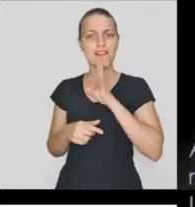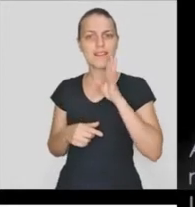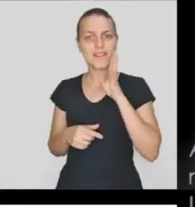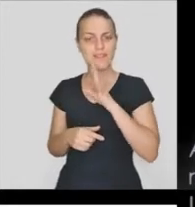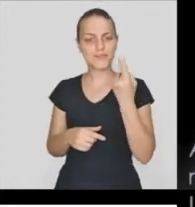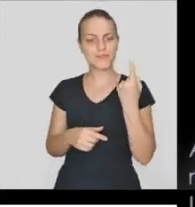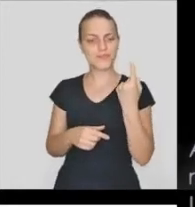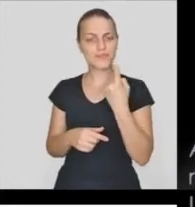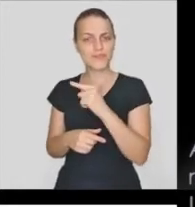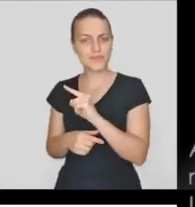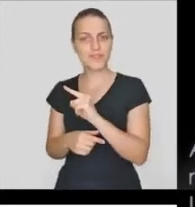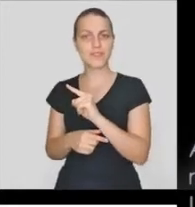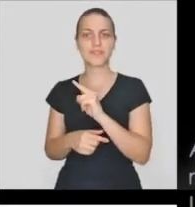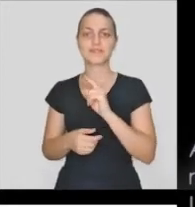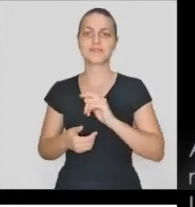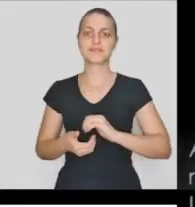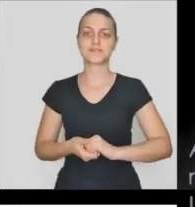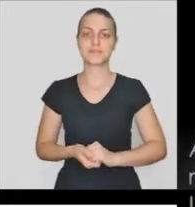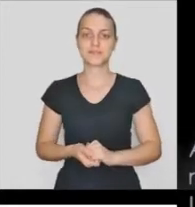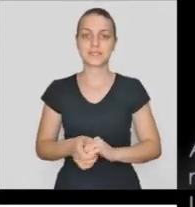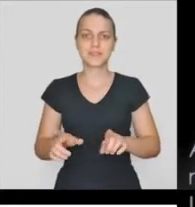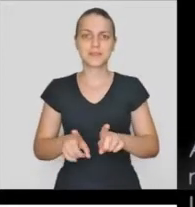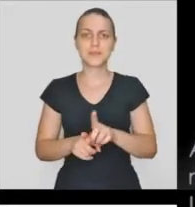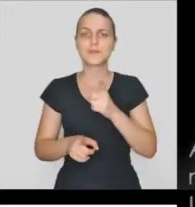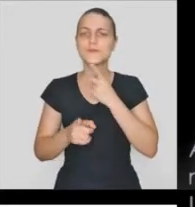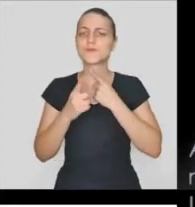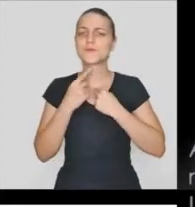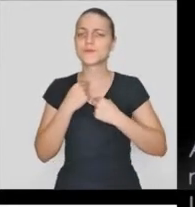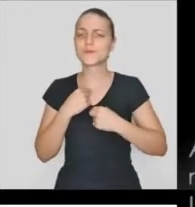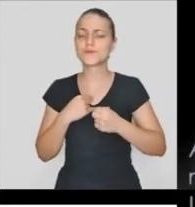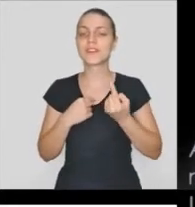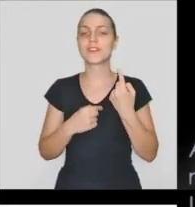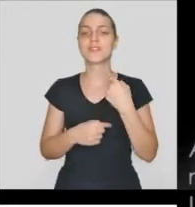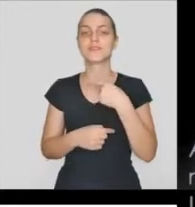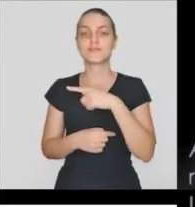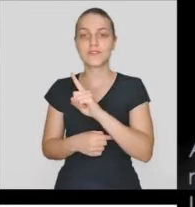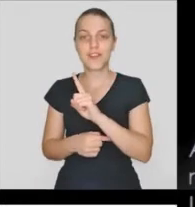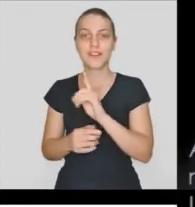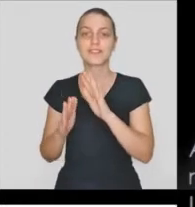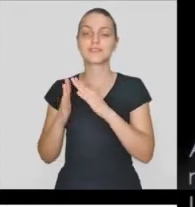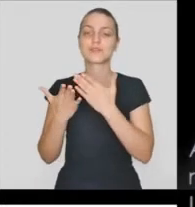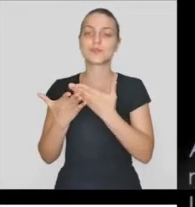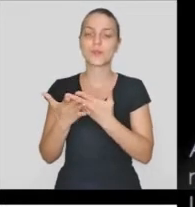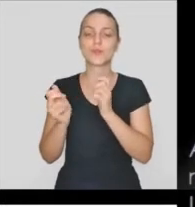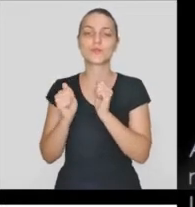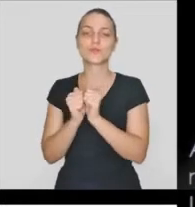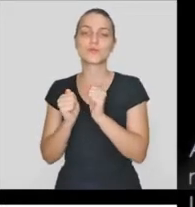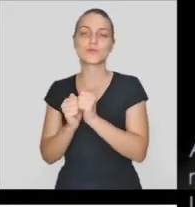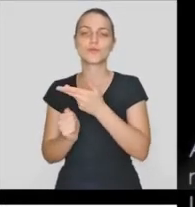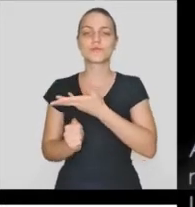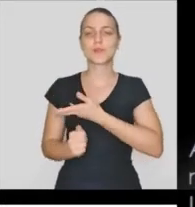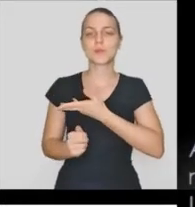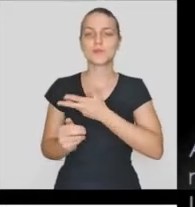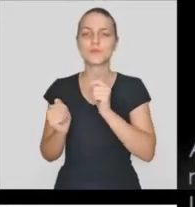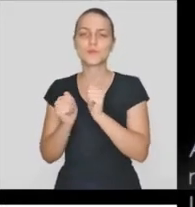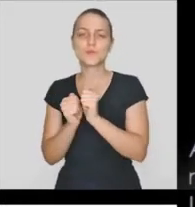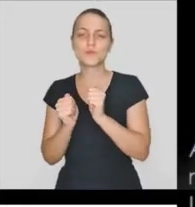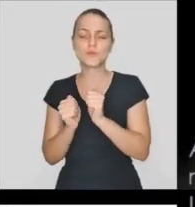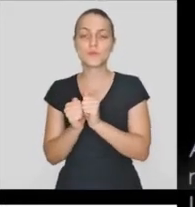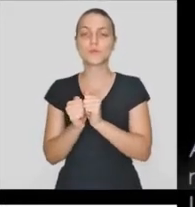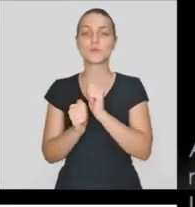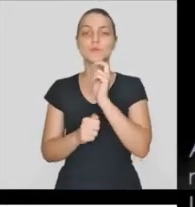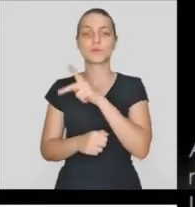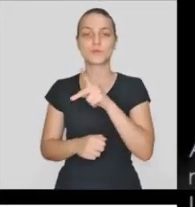voltar. E por isso, uma vontade de estar mais junto com os colegas e os